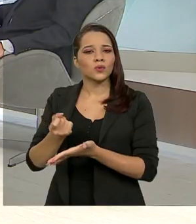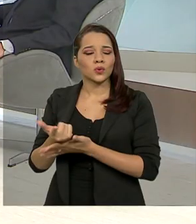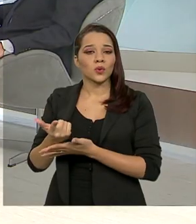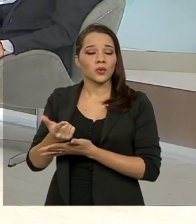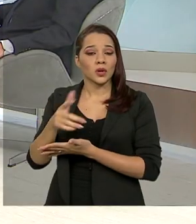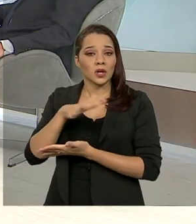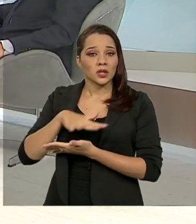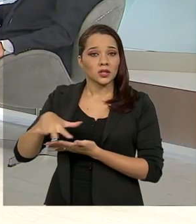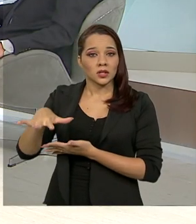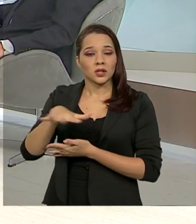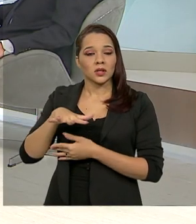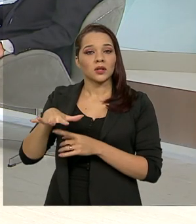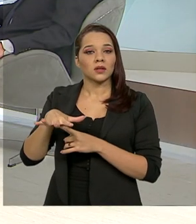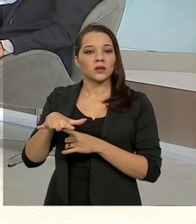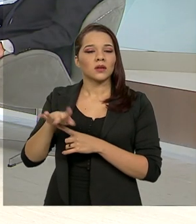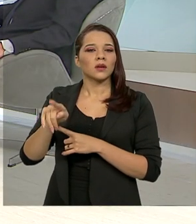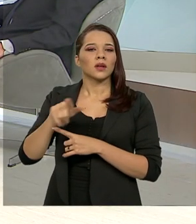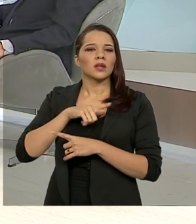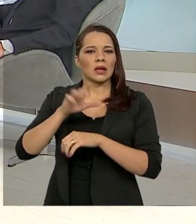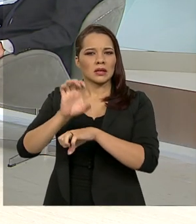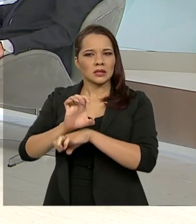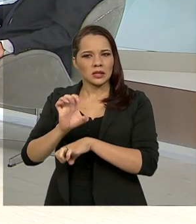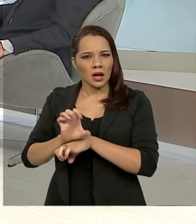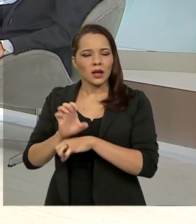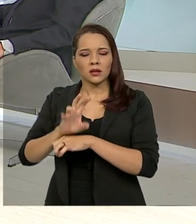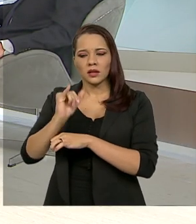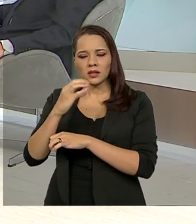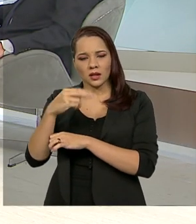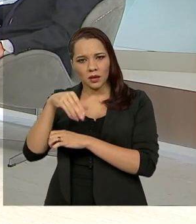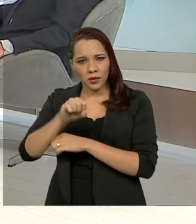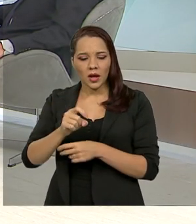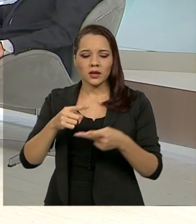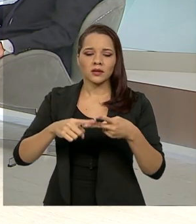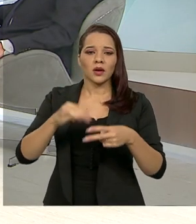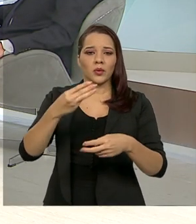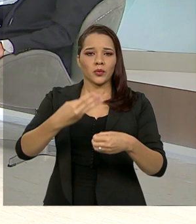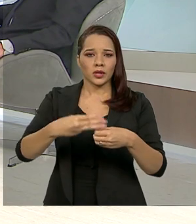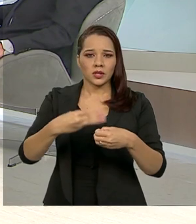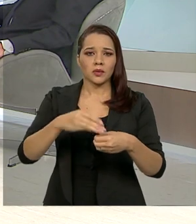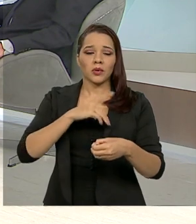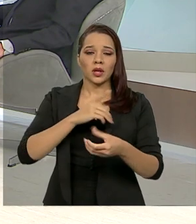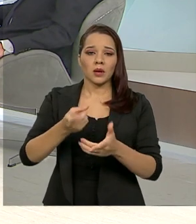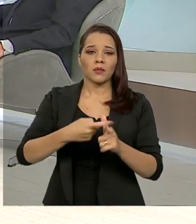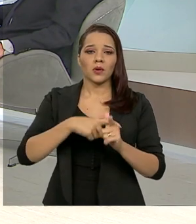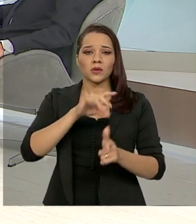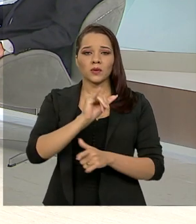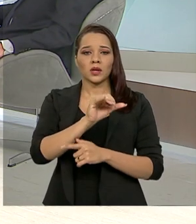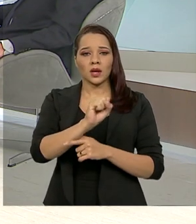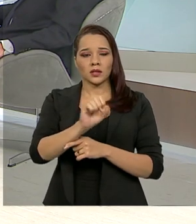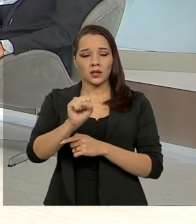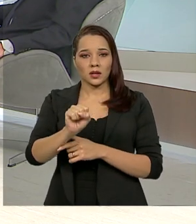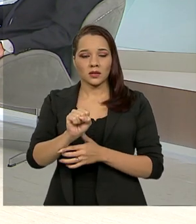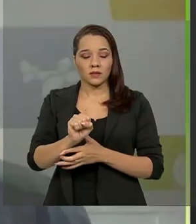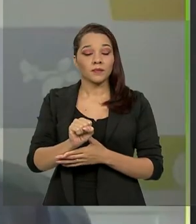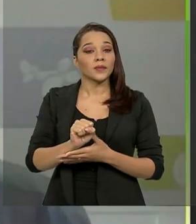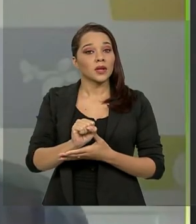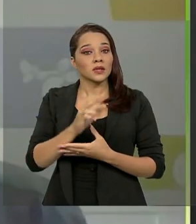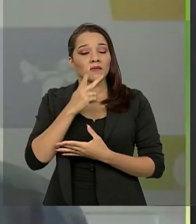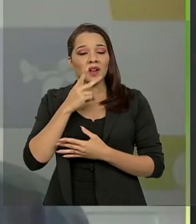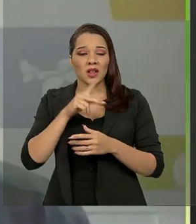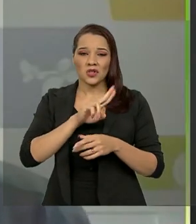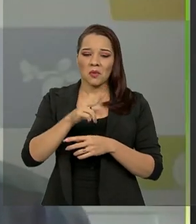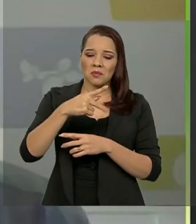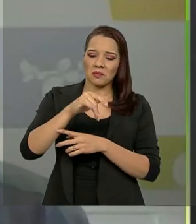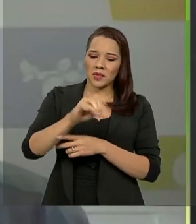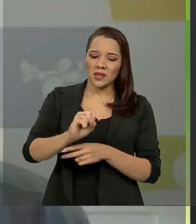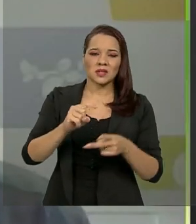União fica com PI, Estados fica com ICMS, municípios fica com ISS, sem falar de PIS e COFINS